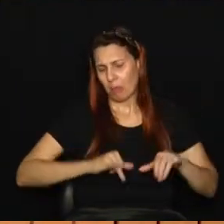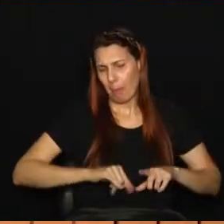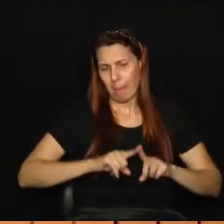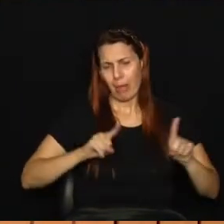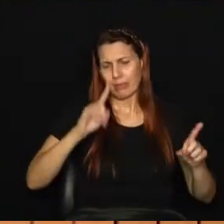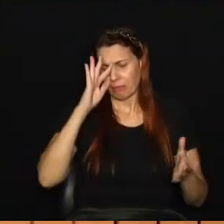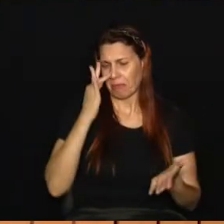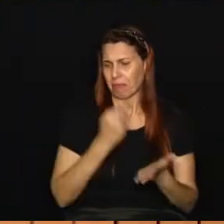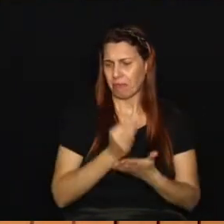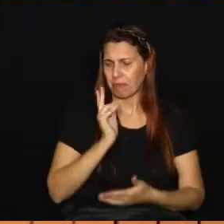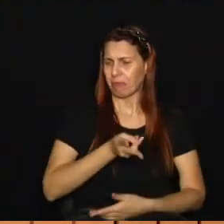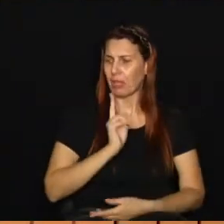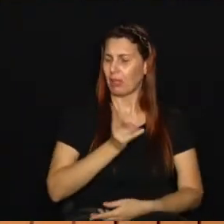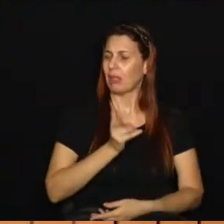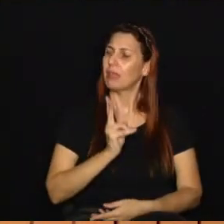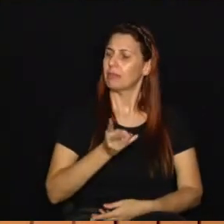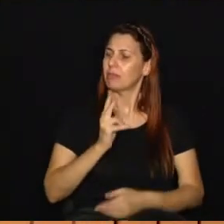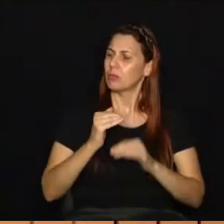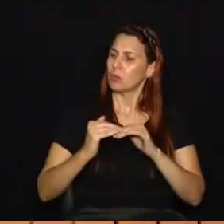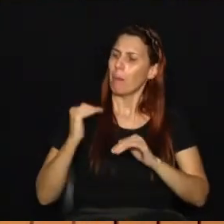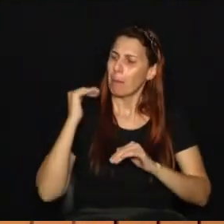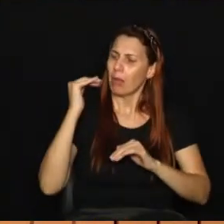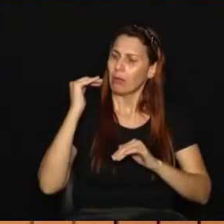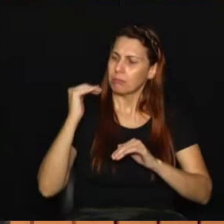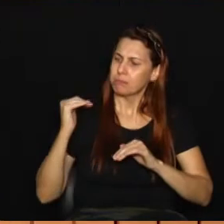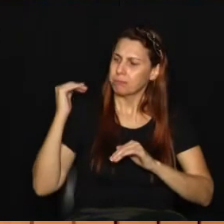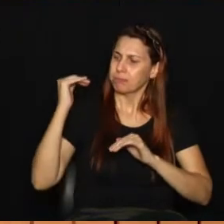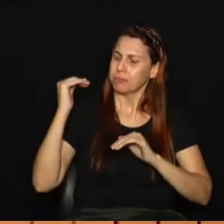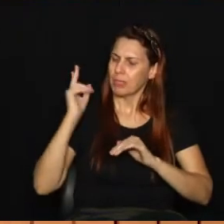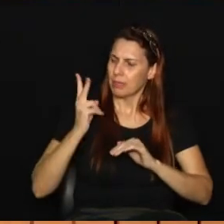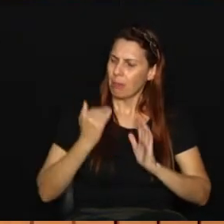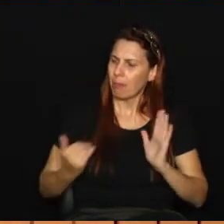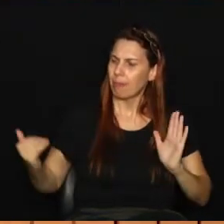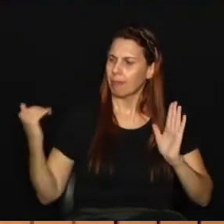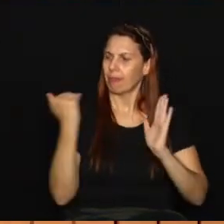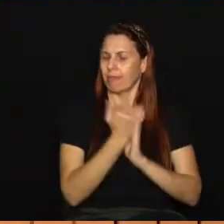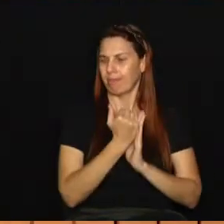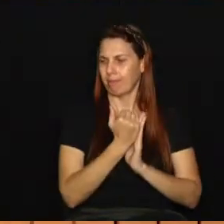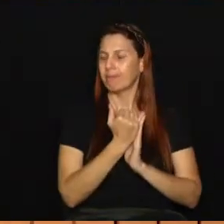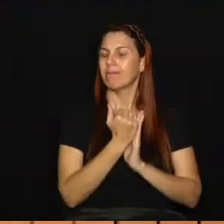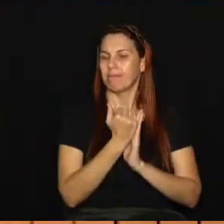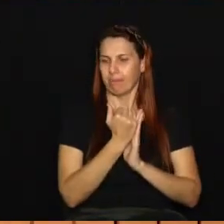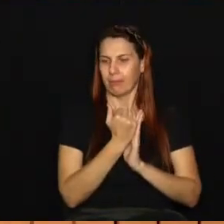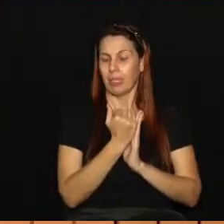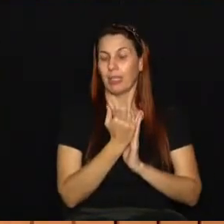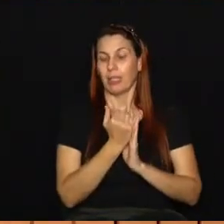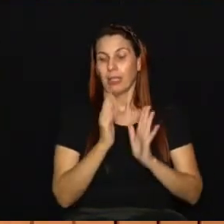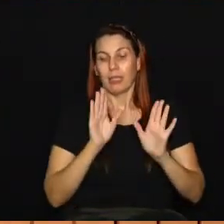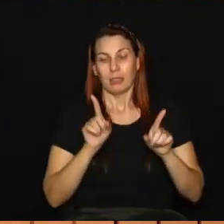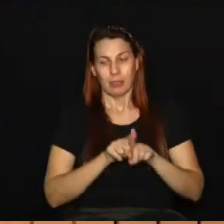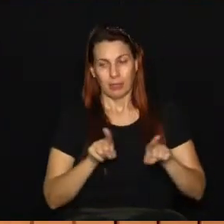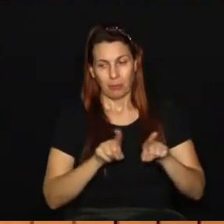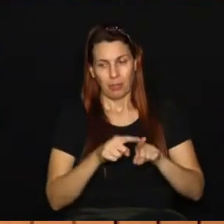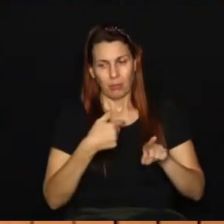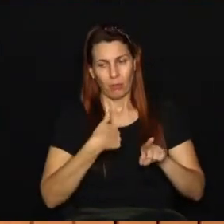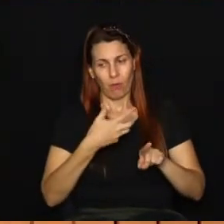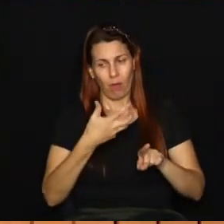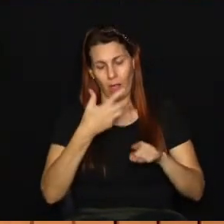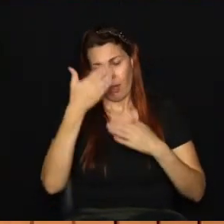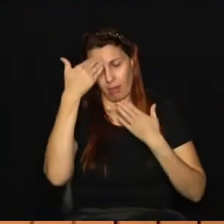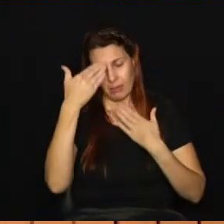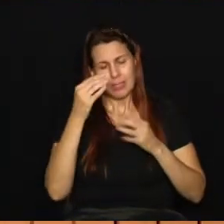fé e superando todas as dificuldades. Gostaria também de fazer um